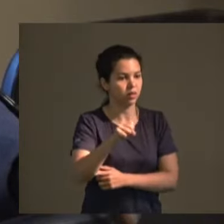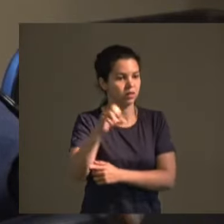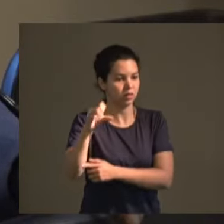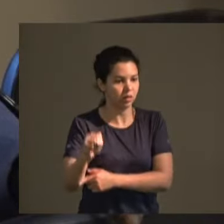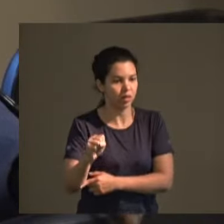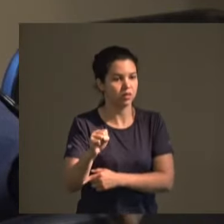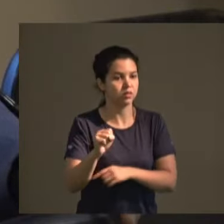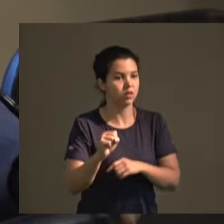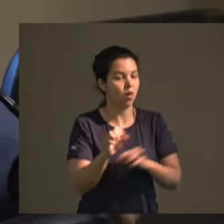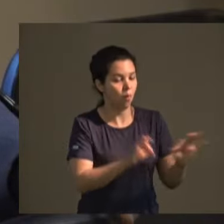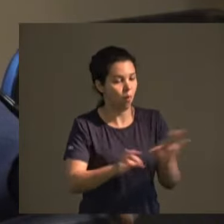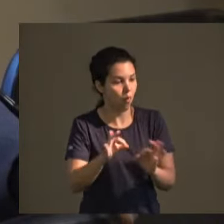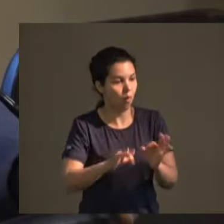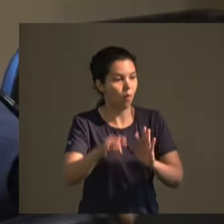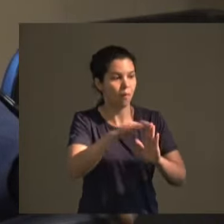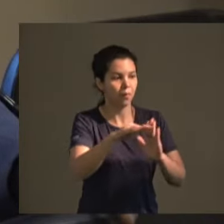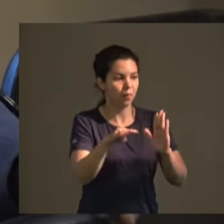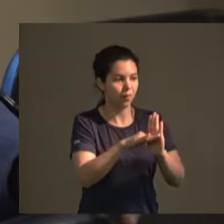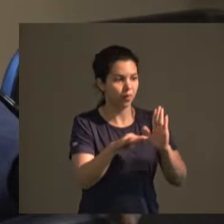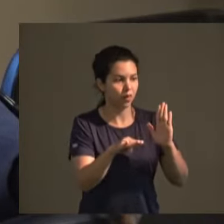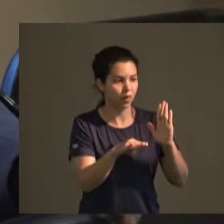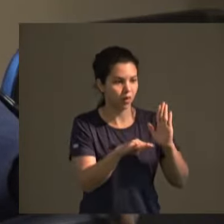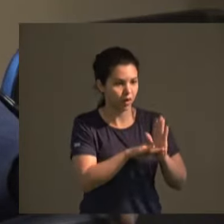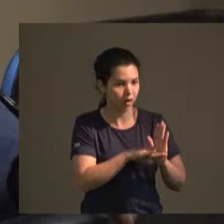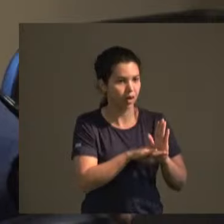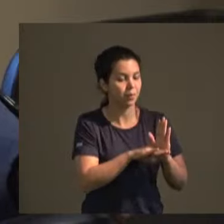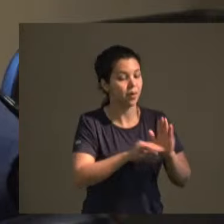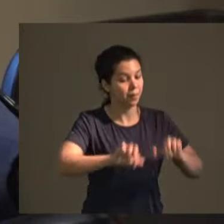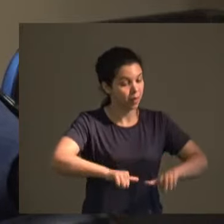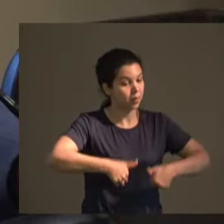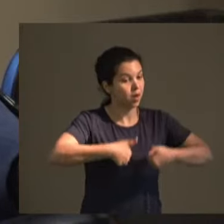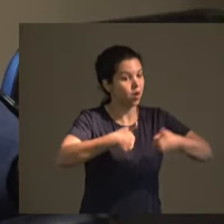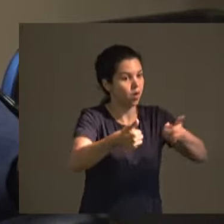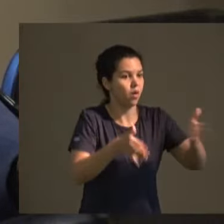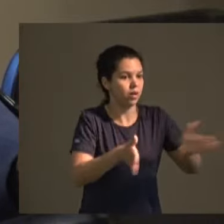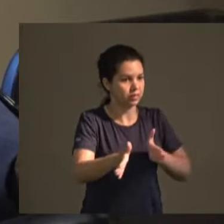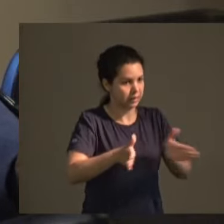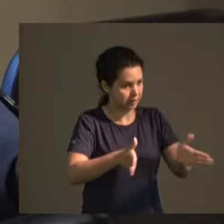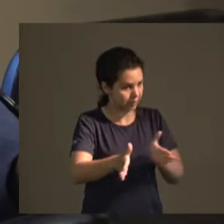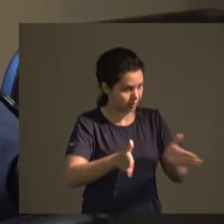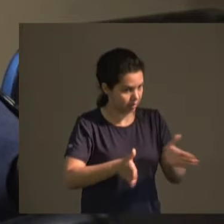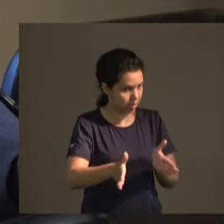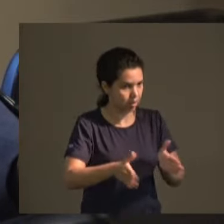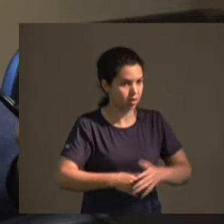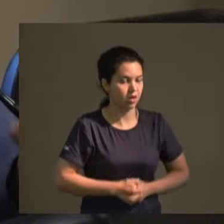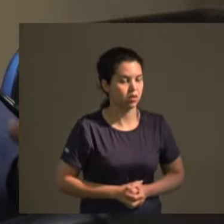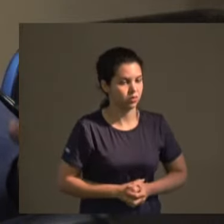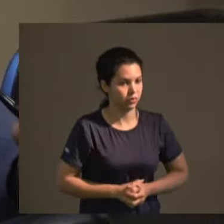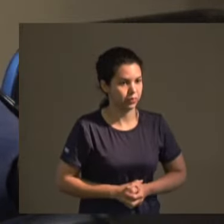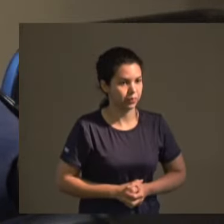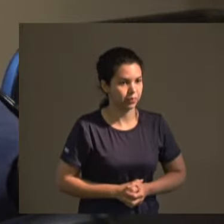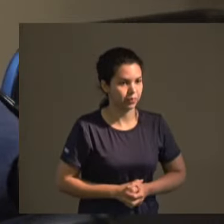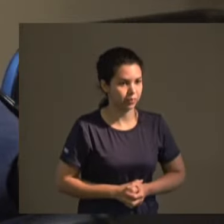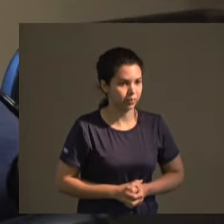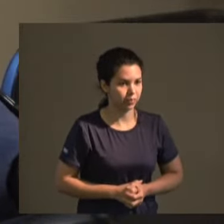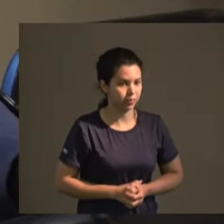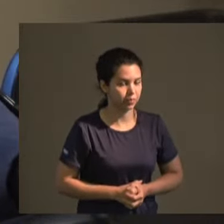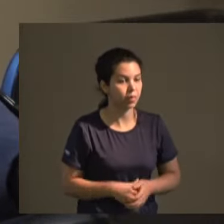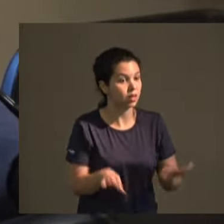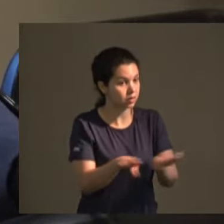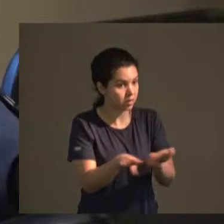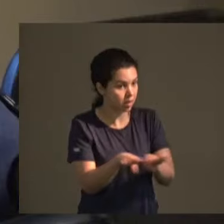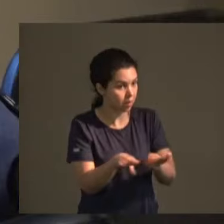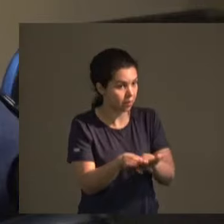um programa para a melhoria da acessibilidade arquitetônica, pelo menos isso, arquitetônica. Também